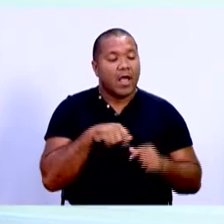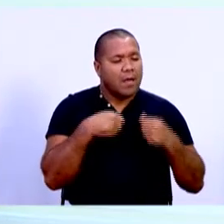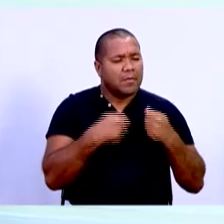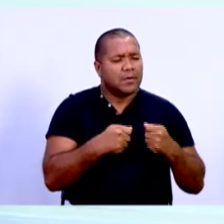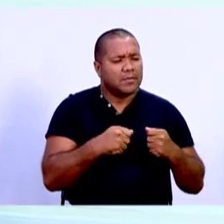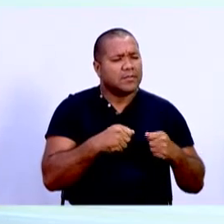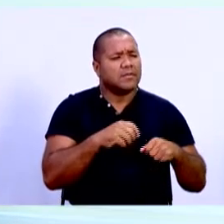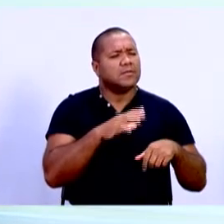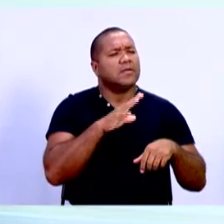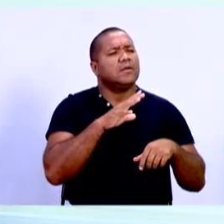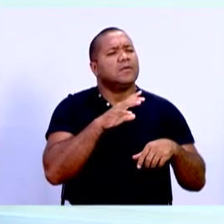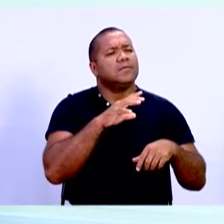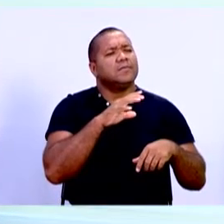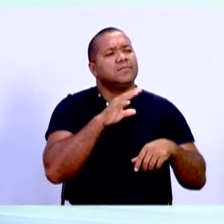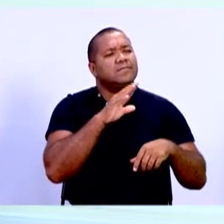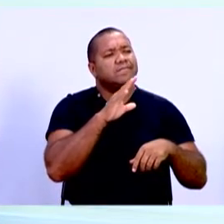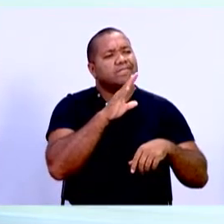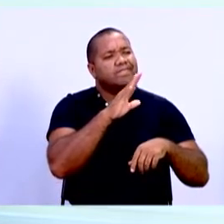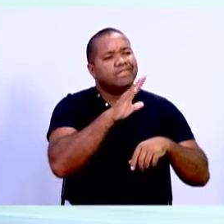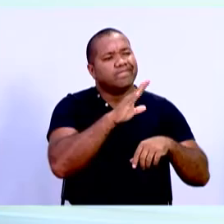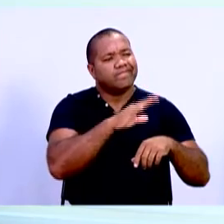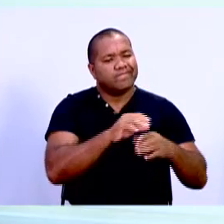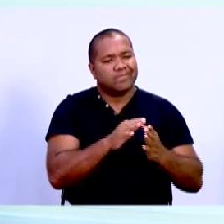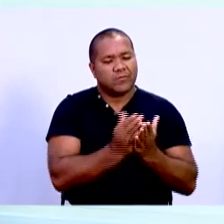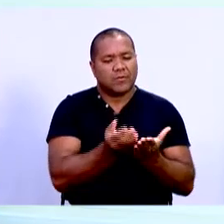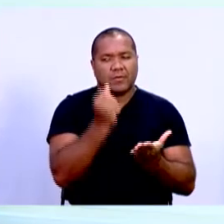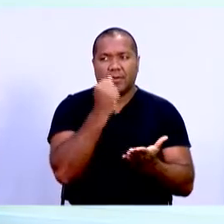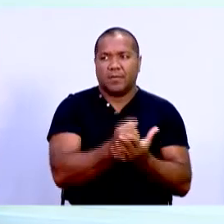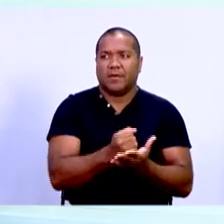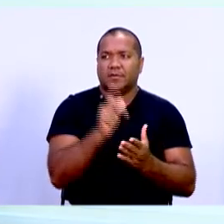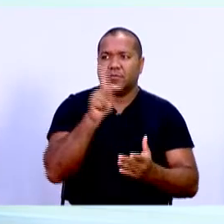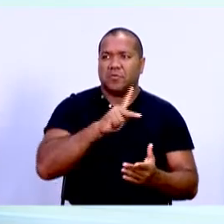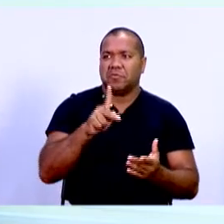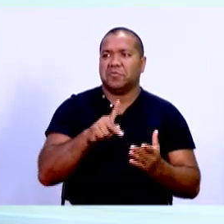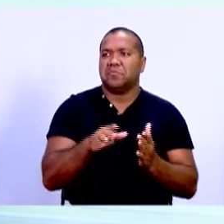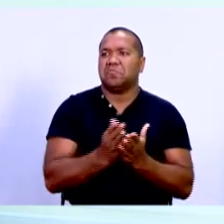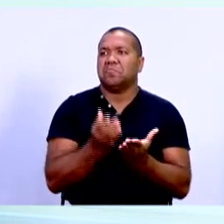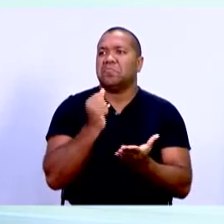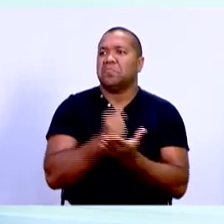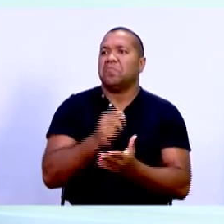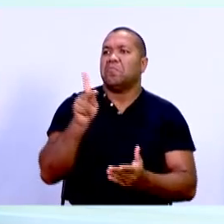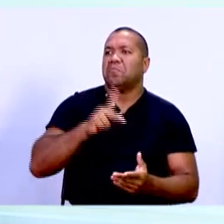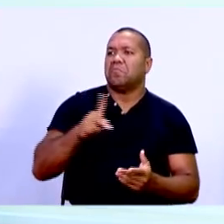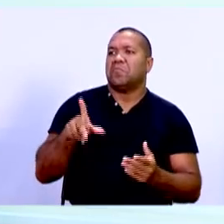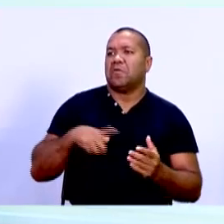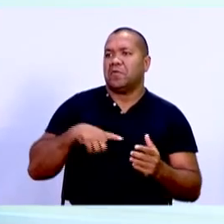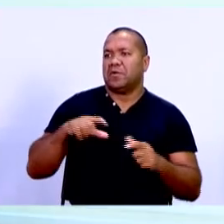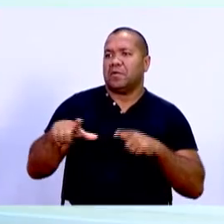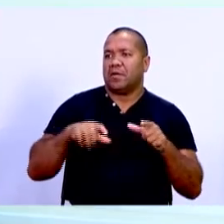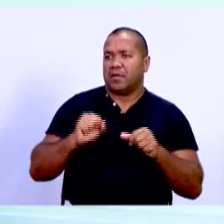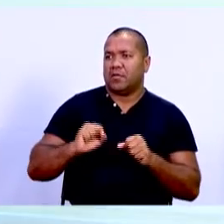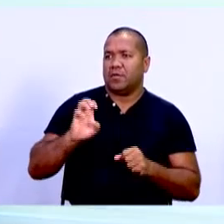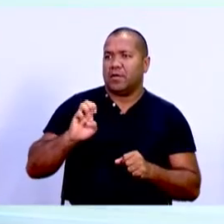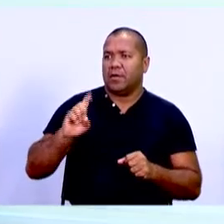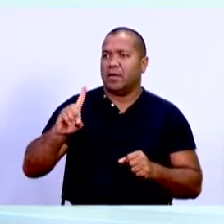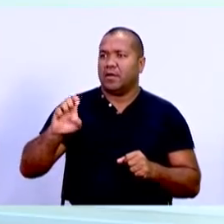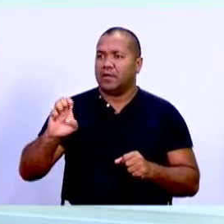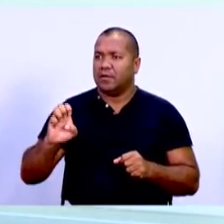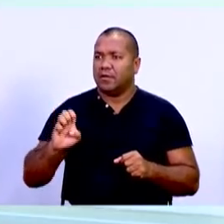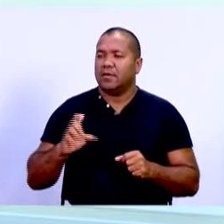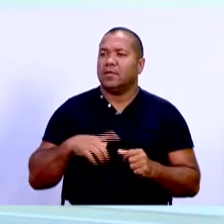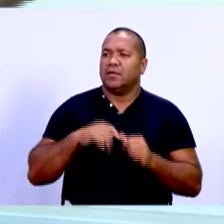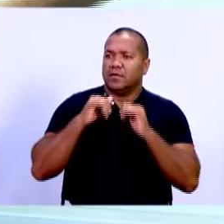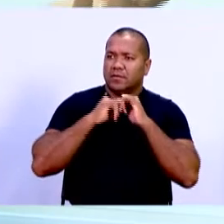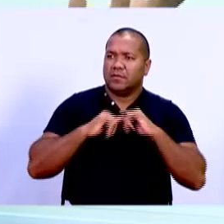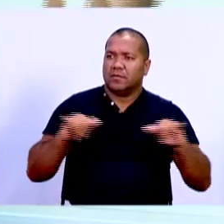mais professores, mais técnicos, mais pessoas para trabalhar, talvez, aqui no EAD. Então, essas informações